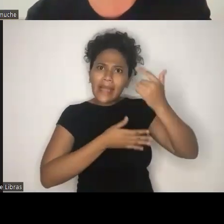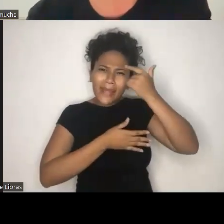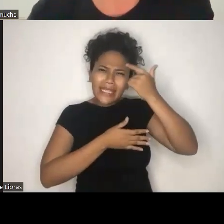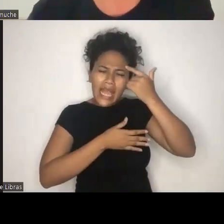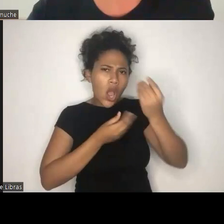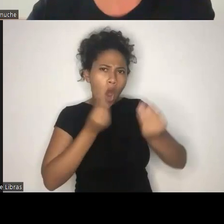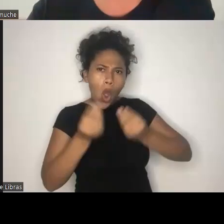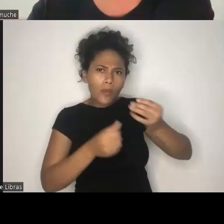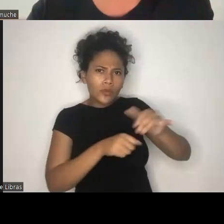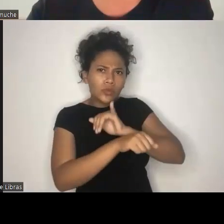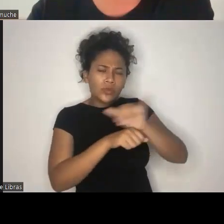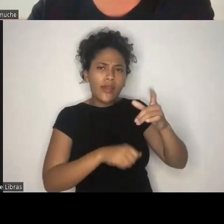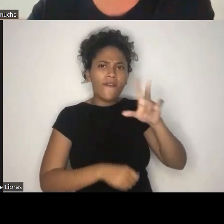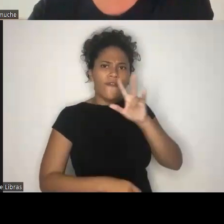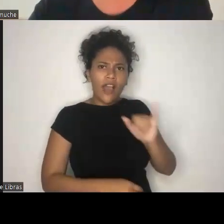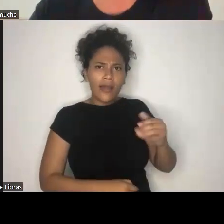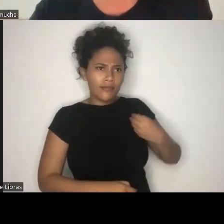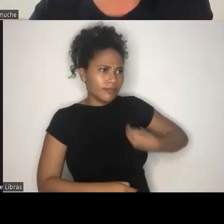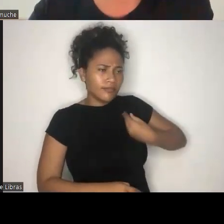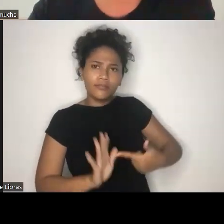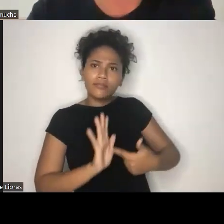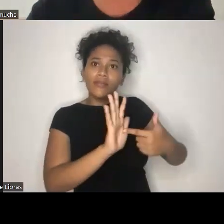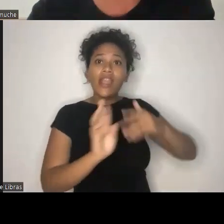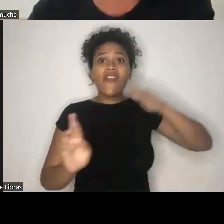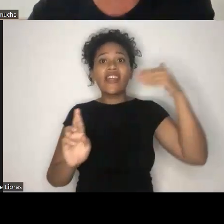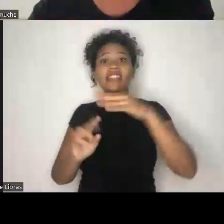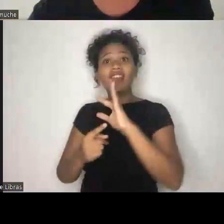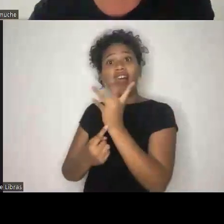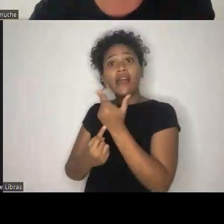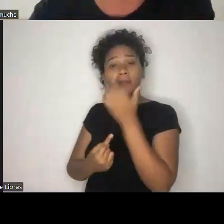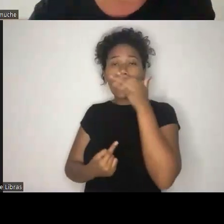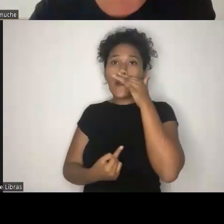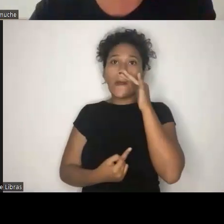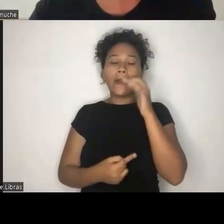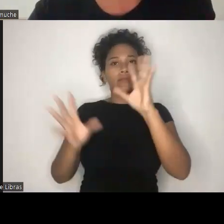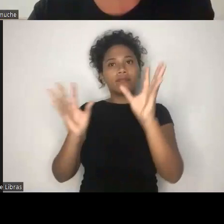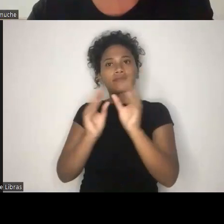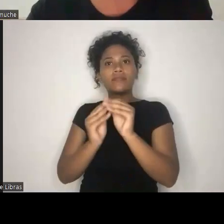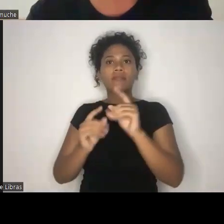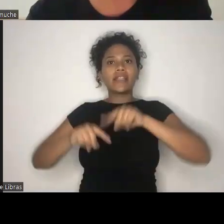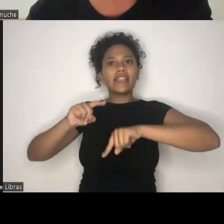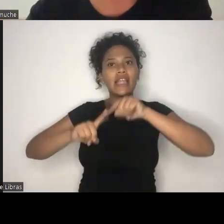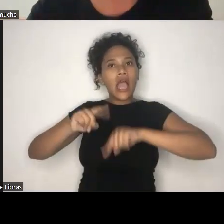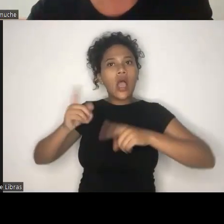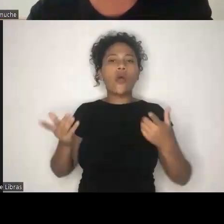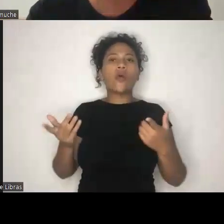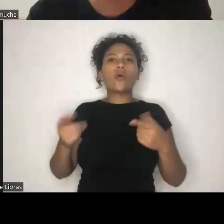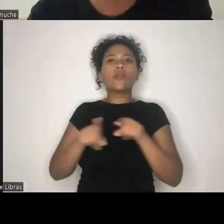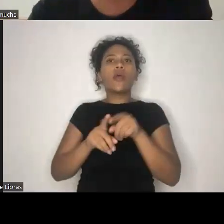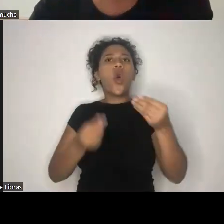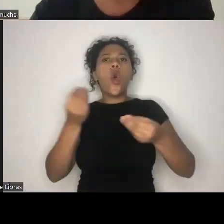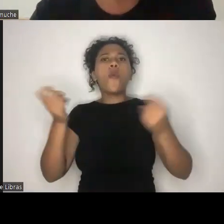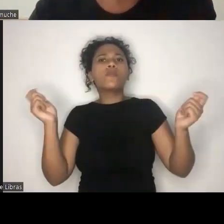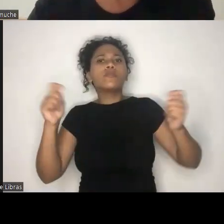como a gente vai tratar isso vem uma referência de arte com uma definição de material como que a gente pode trabalhar essa